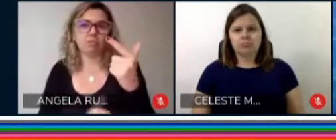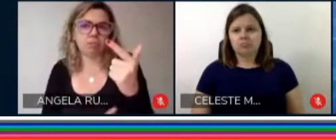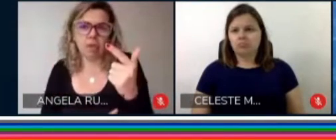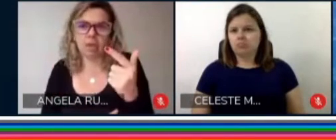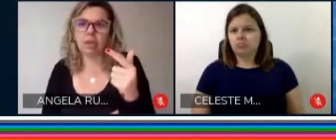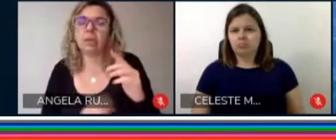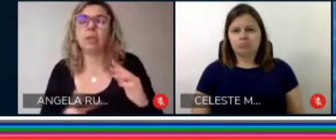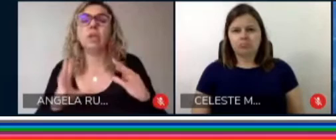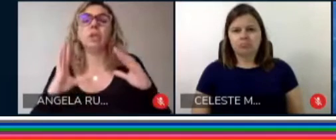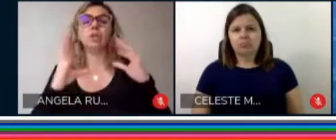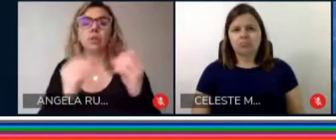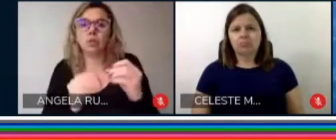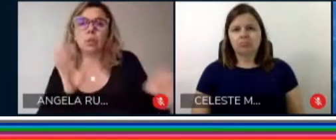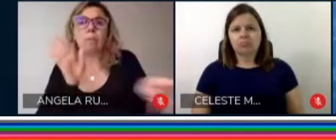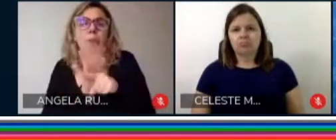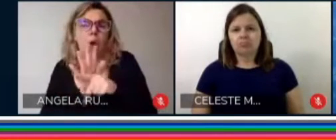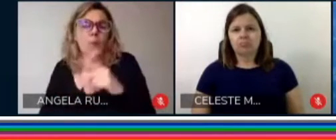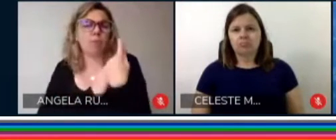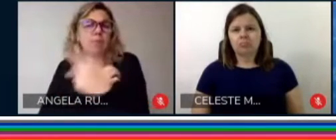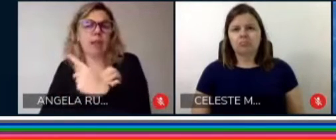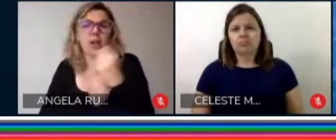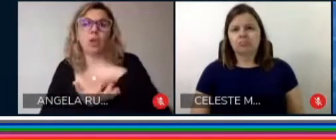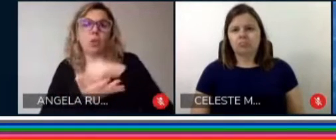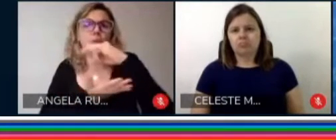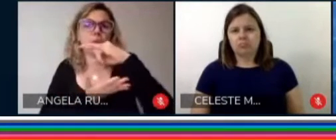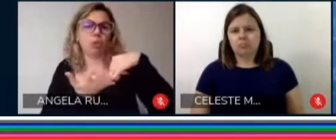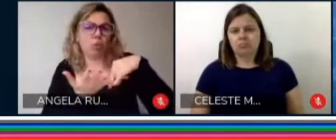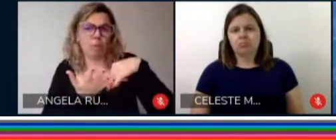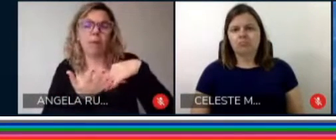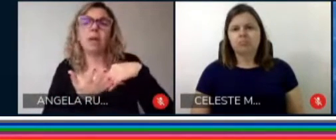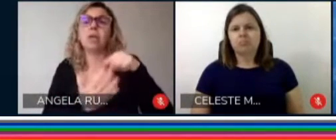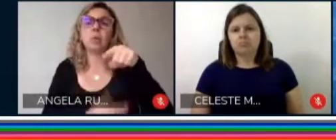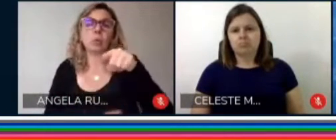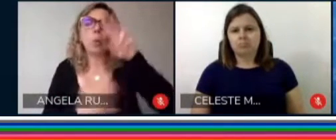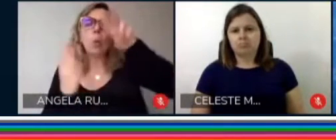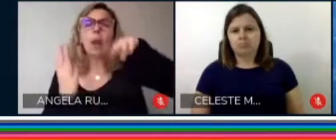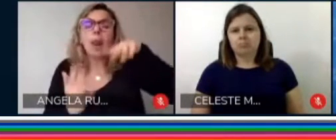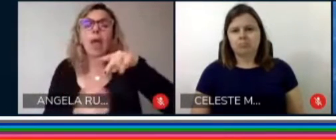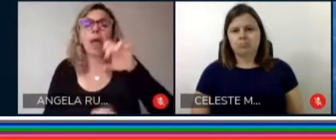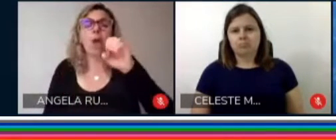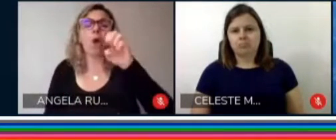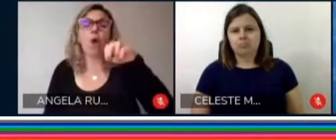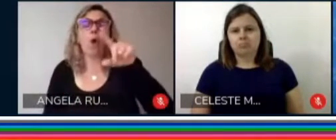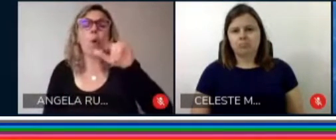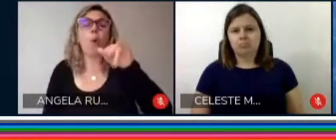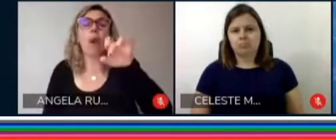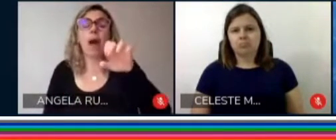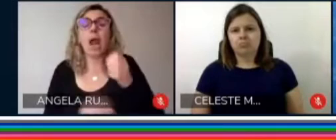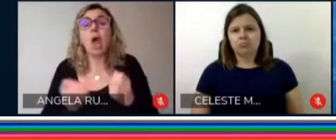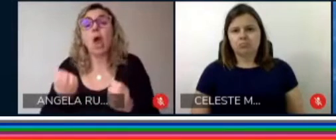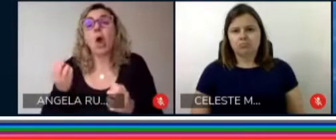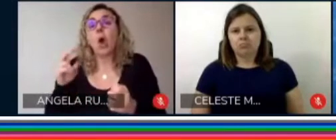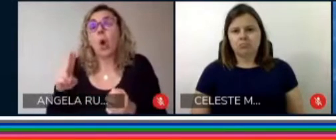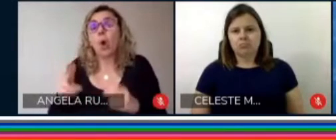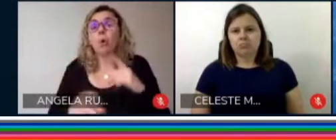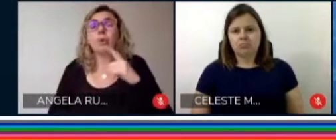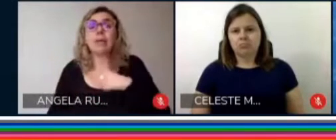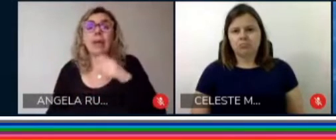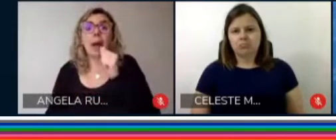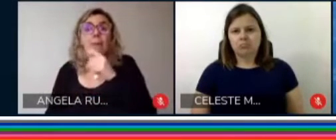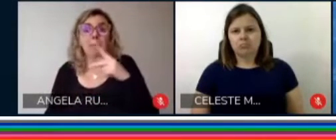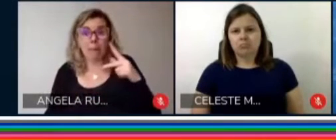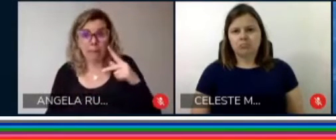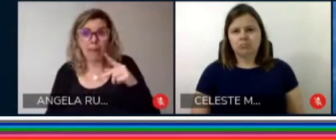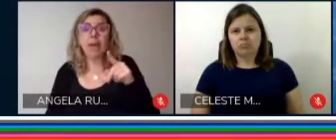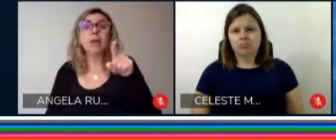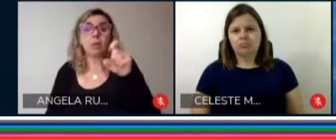formato próprio, então você lê na plataforma online, ou você pode baixar um aplicativo e ler no teu celular. Tem